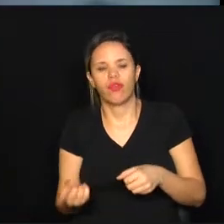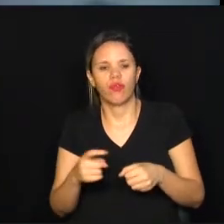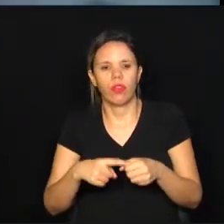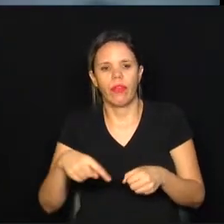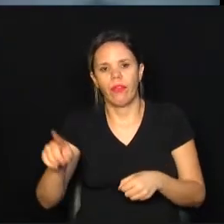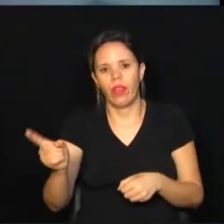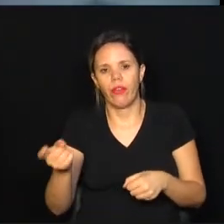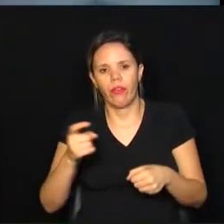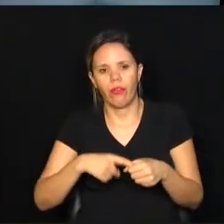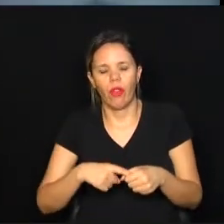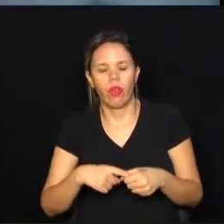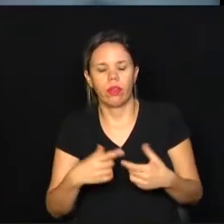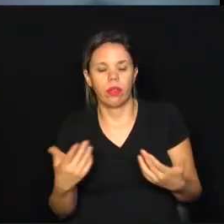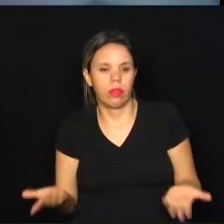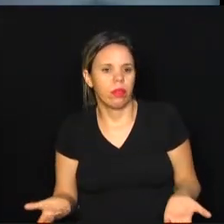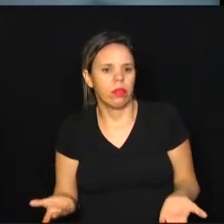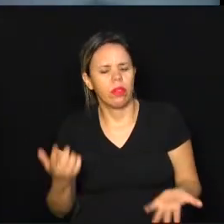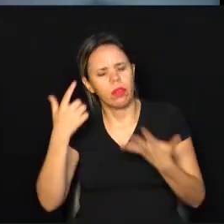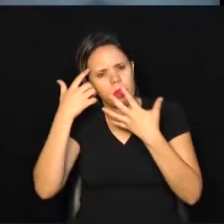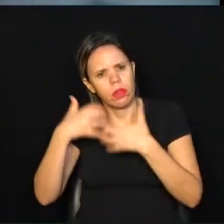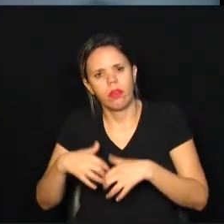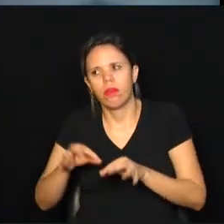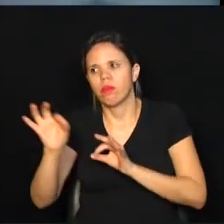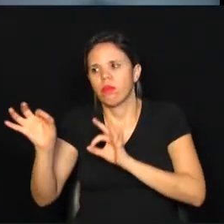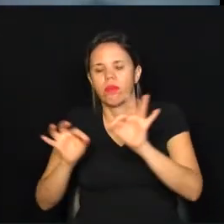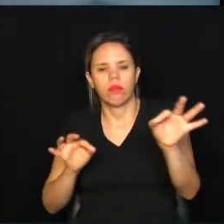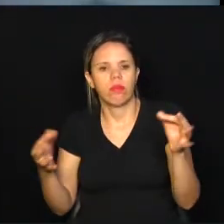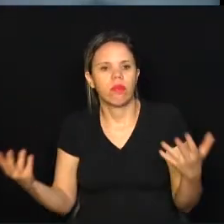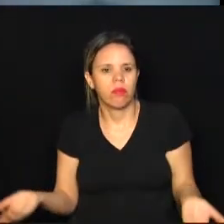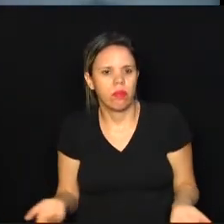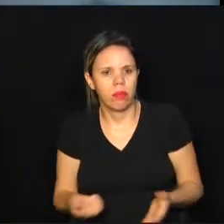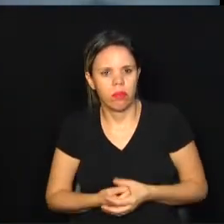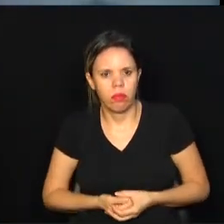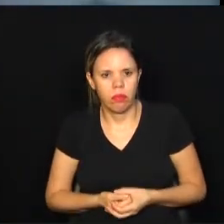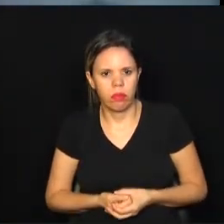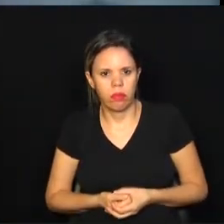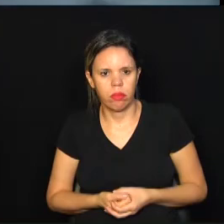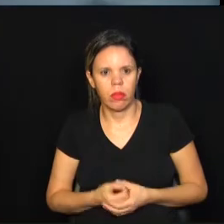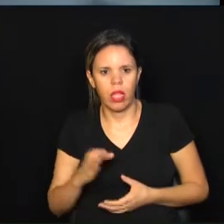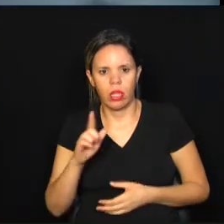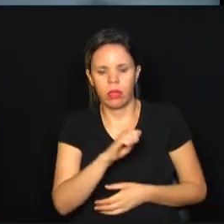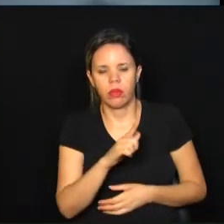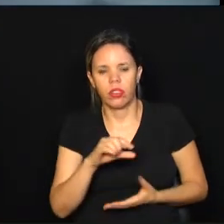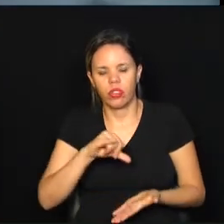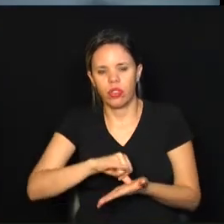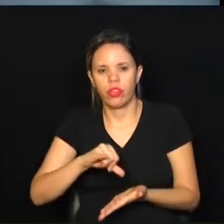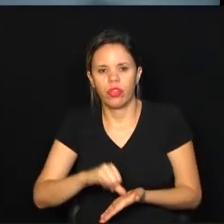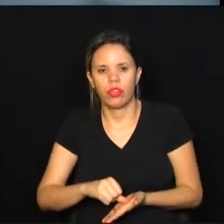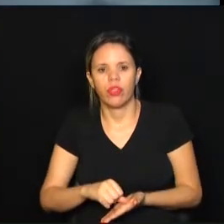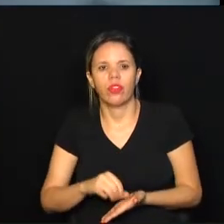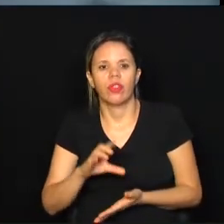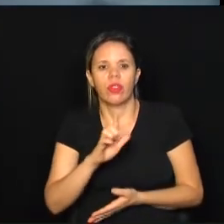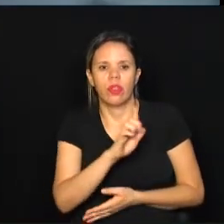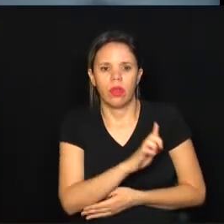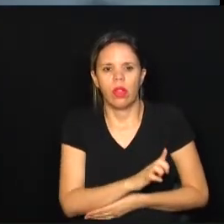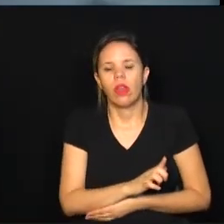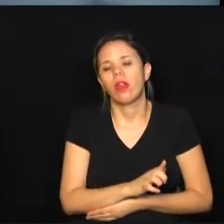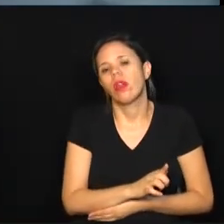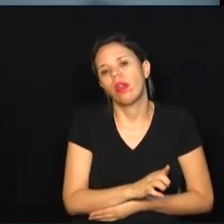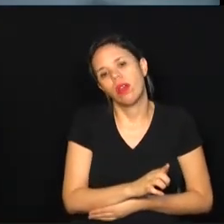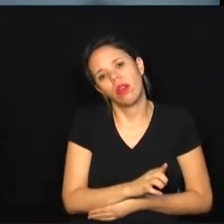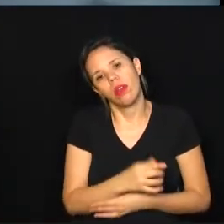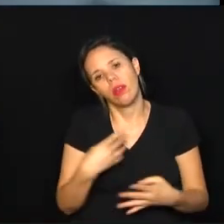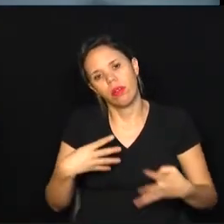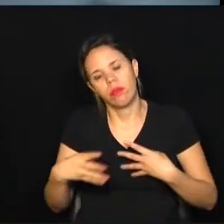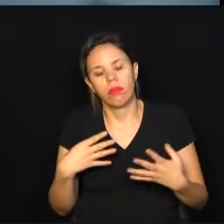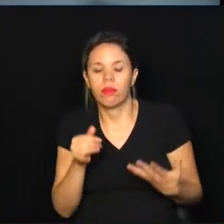né? É uma outra escala. Mas pensar em deslocamentos entre o Campo Grande e o centro, entre o Campo Grande e Barão